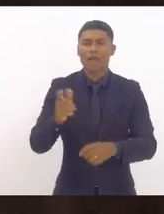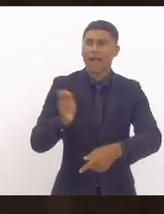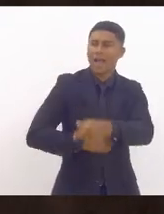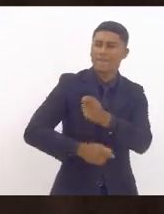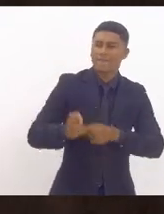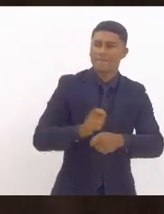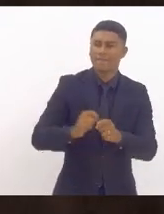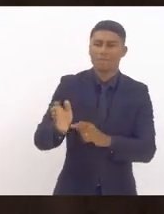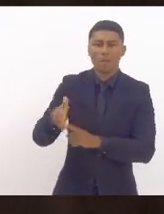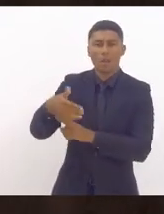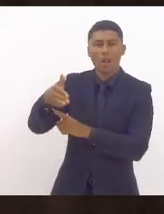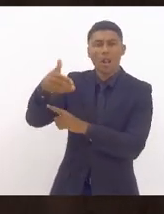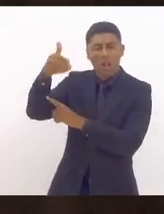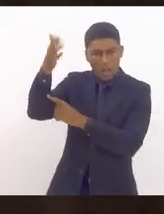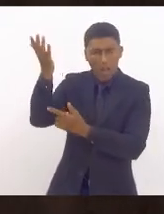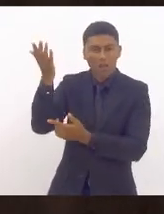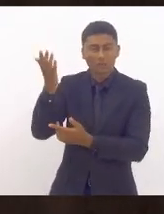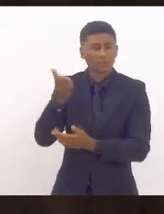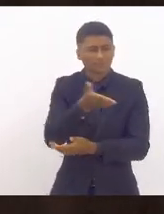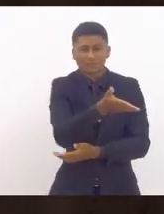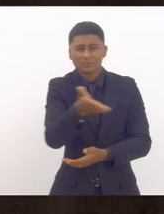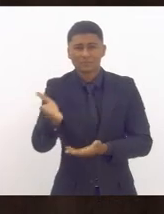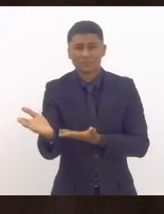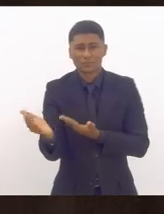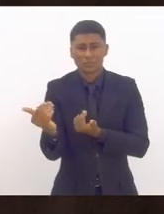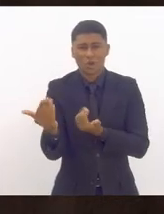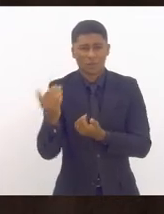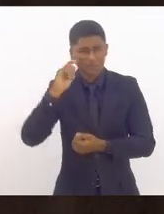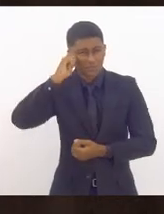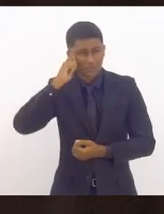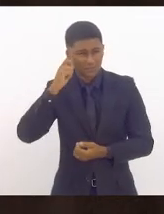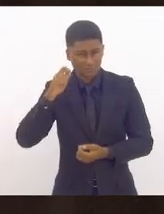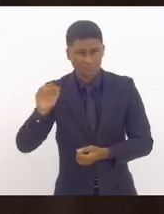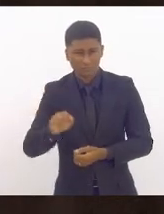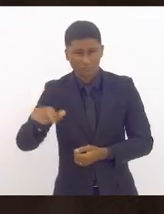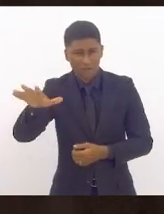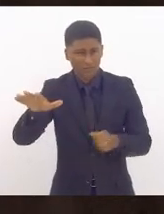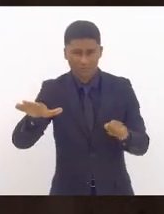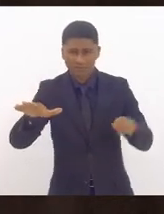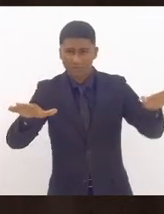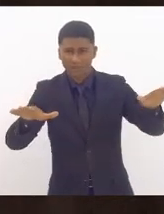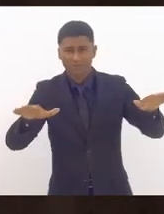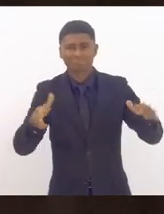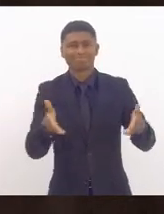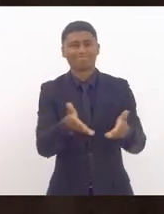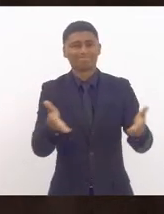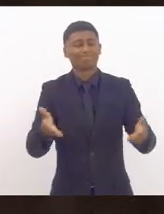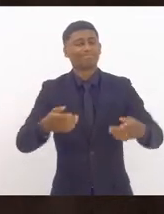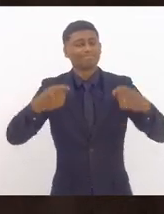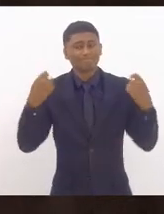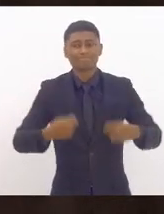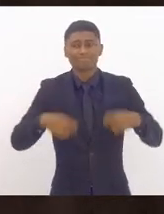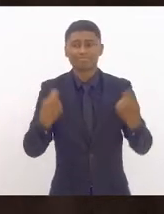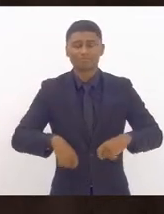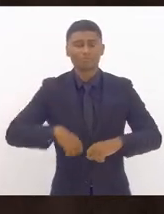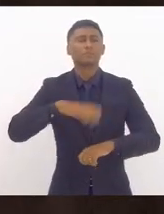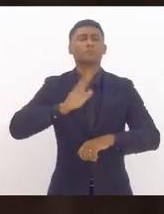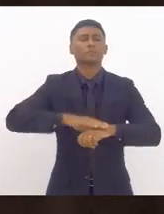da nossa juventude preta dentro da favela. Uma pipa que precisa ser, ter sobre a